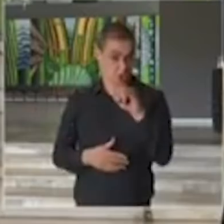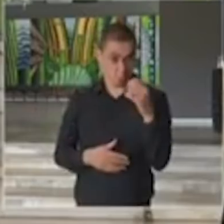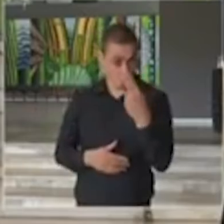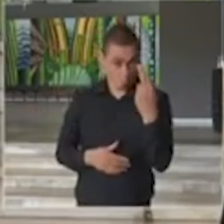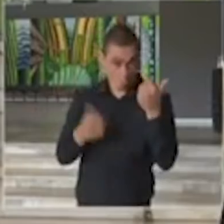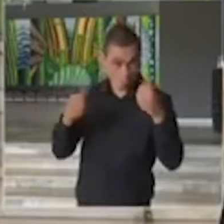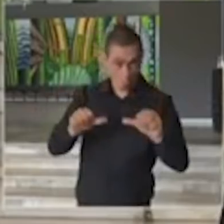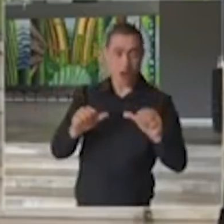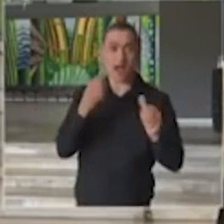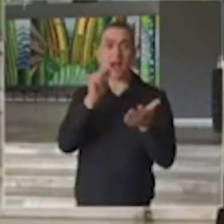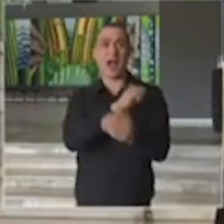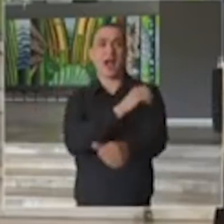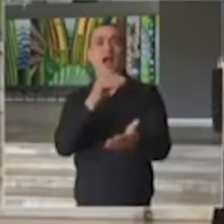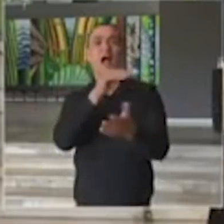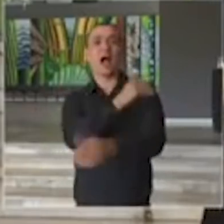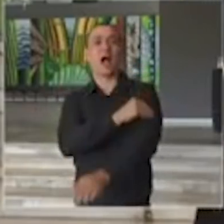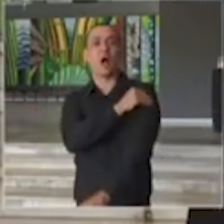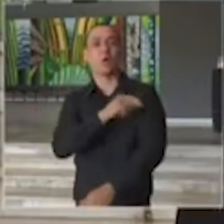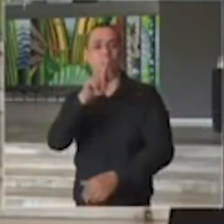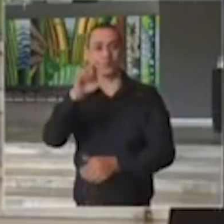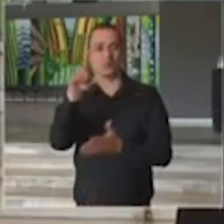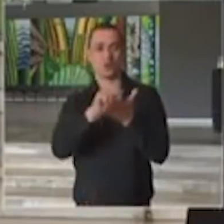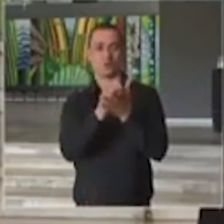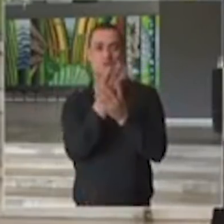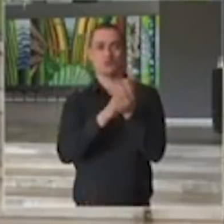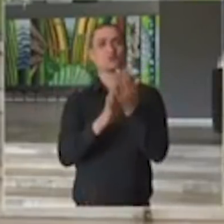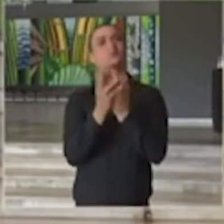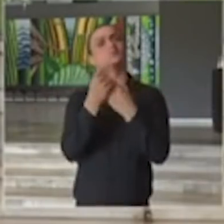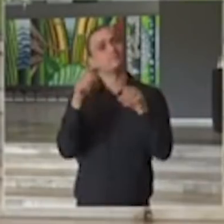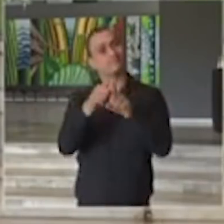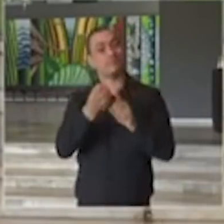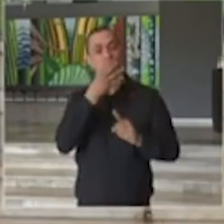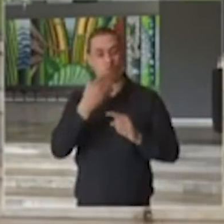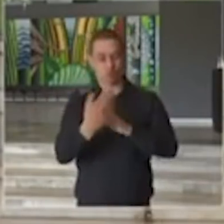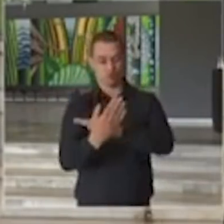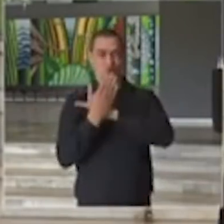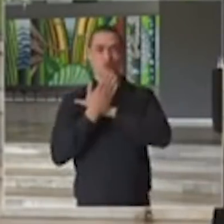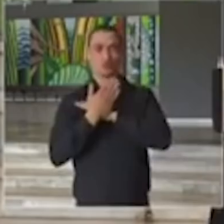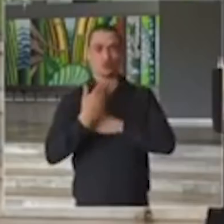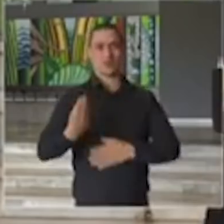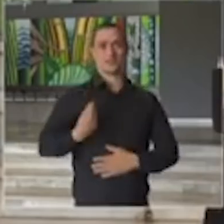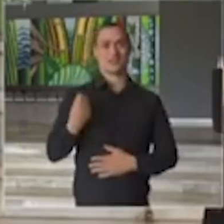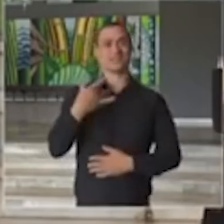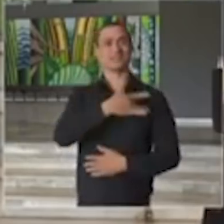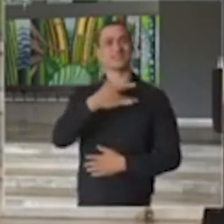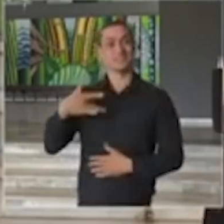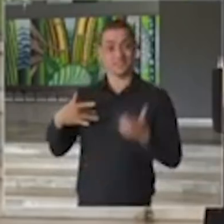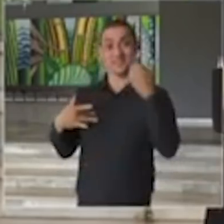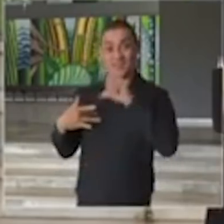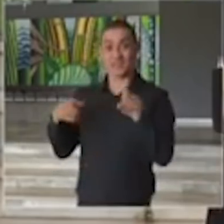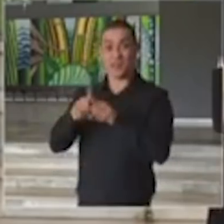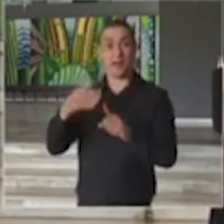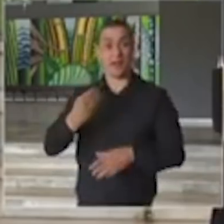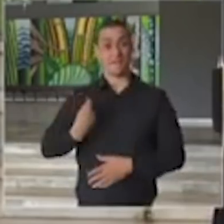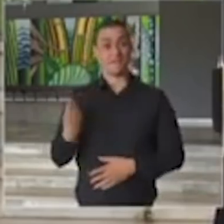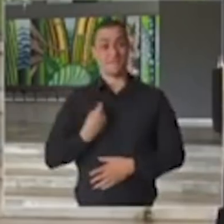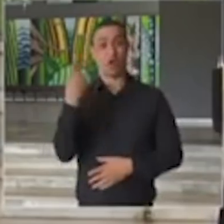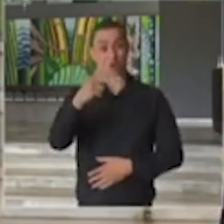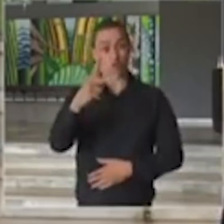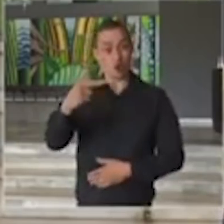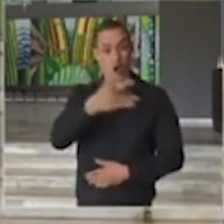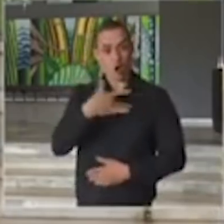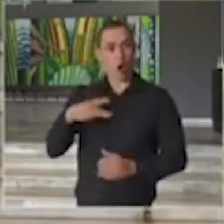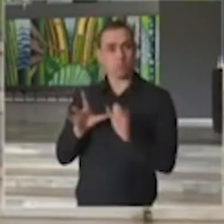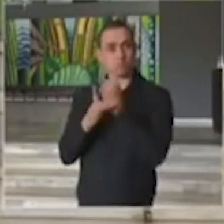puder use álcool gel são medidas por o que garantem a sua saúde garantem a sua vida